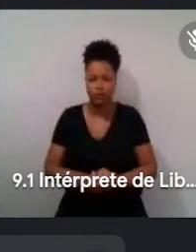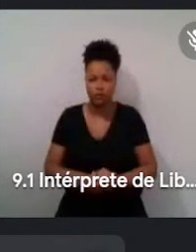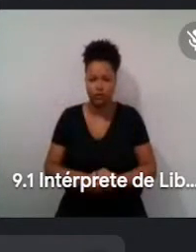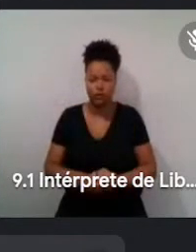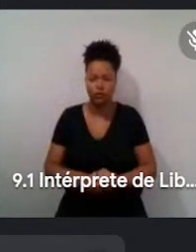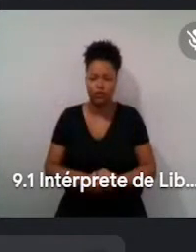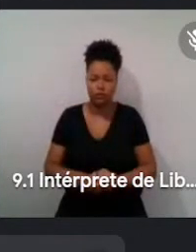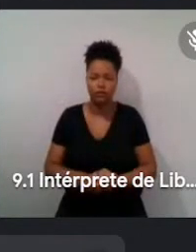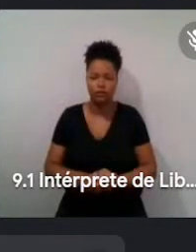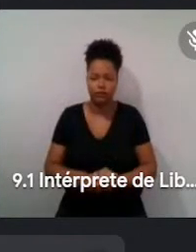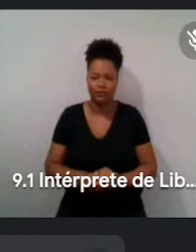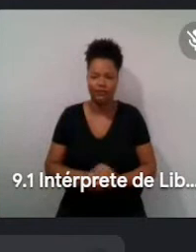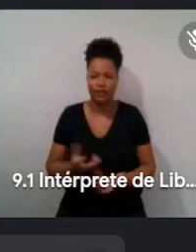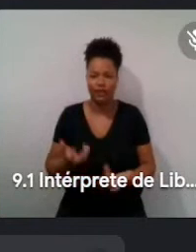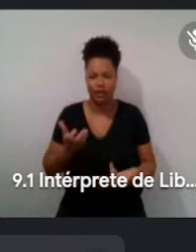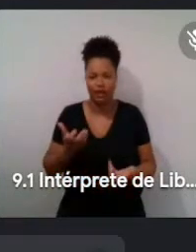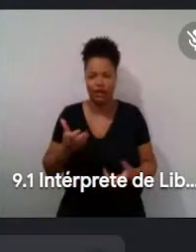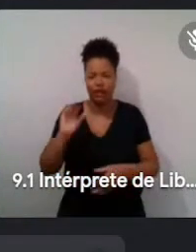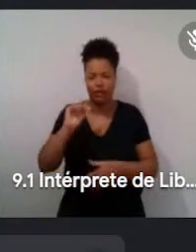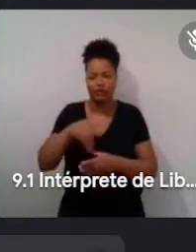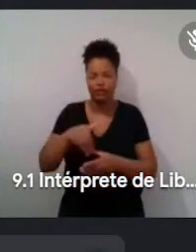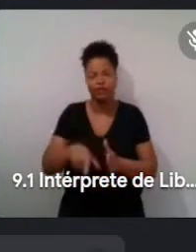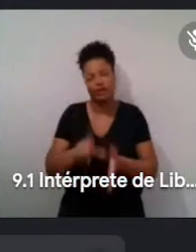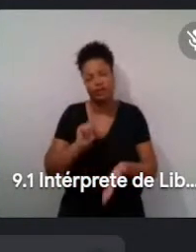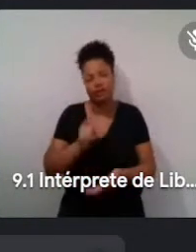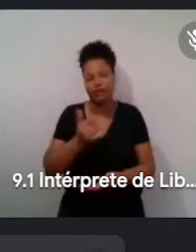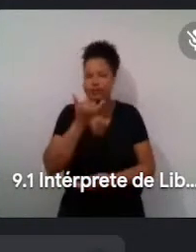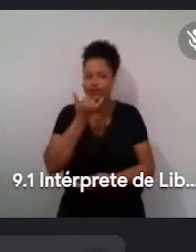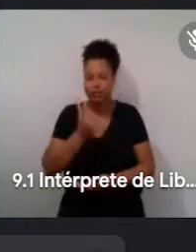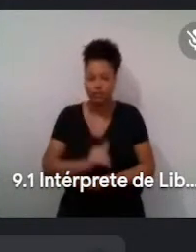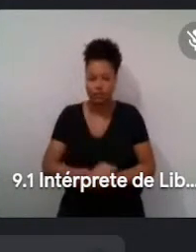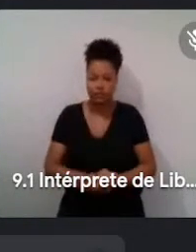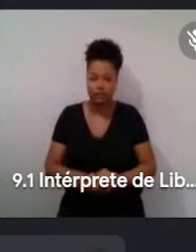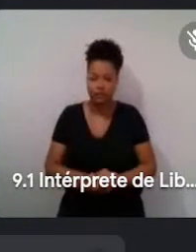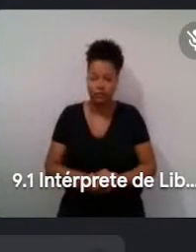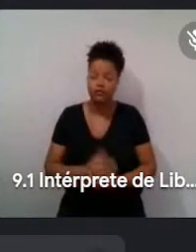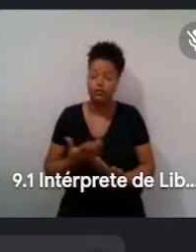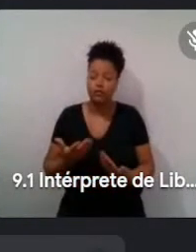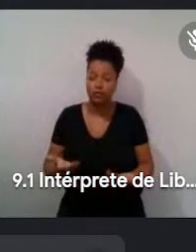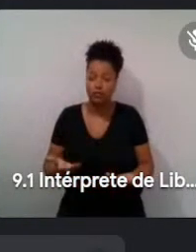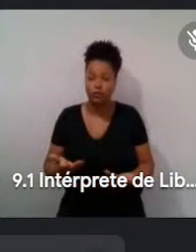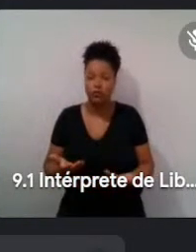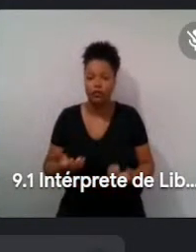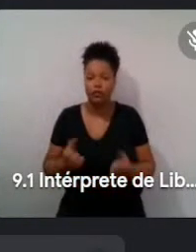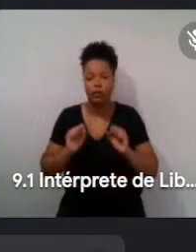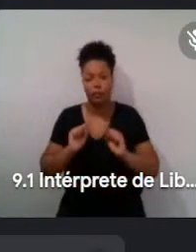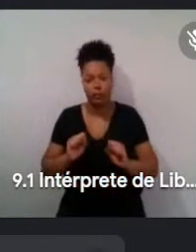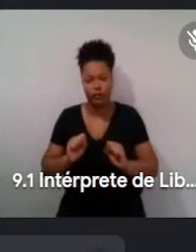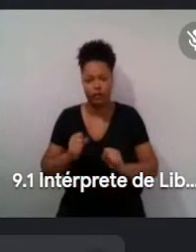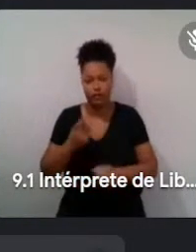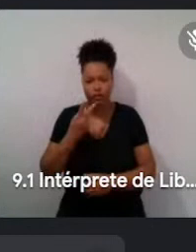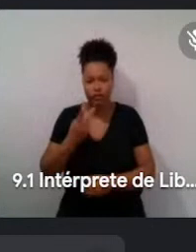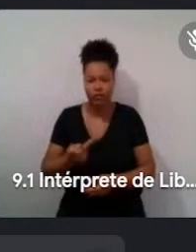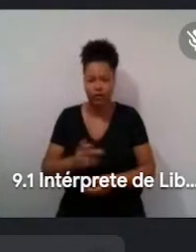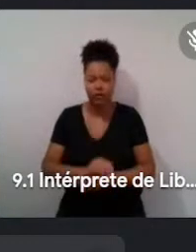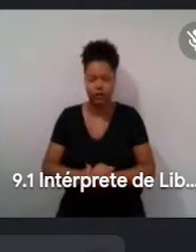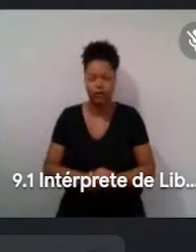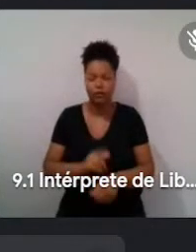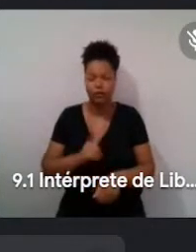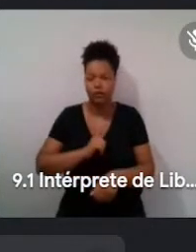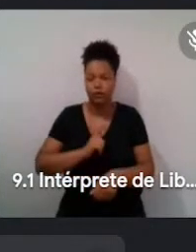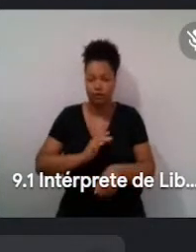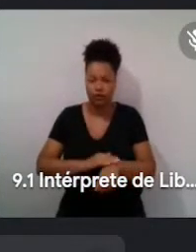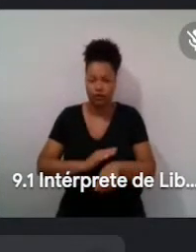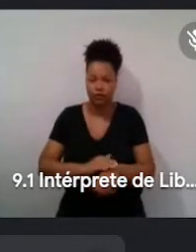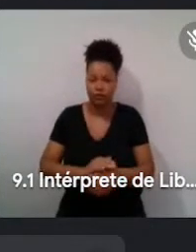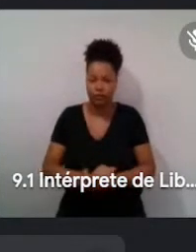vezes ia querer votar preliminar antes. Agradeço. A questão da preliminar, Vossa Excelência pode continuar, depois nós voltamos para atacar.